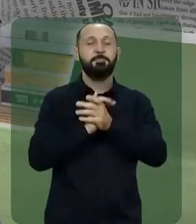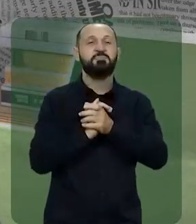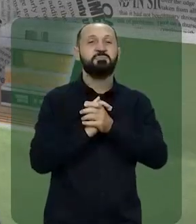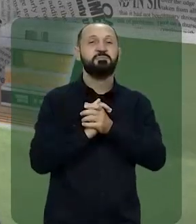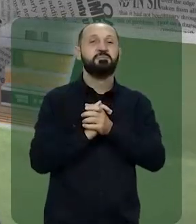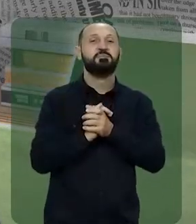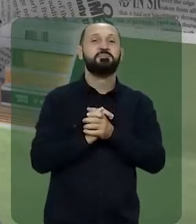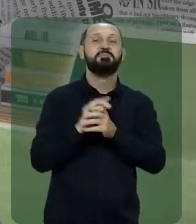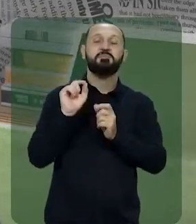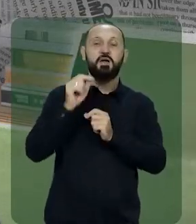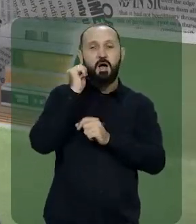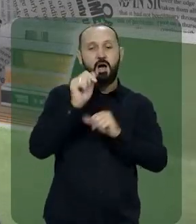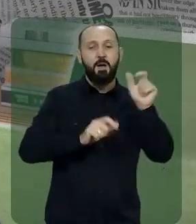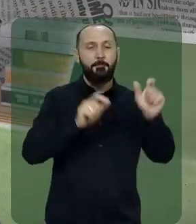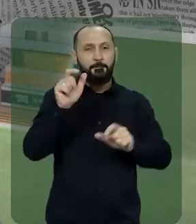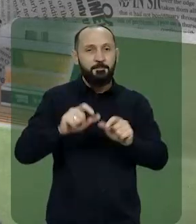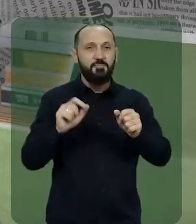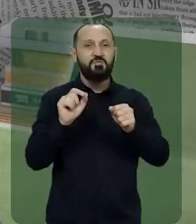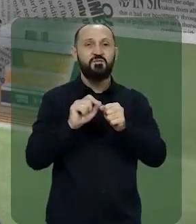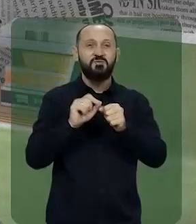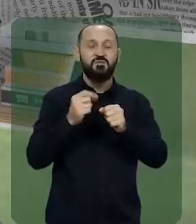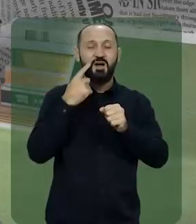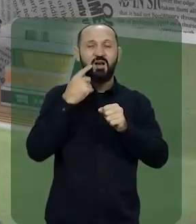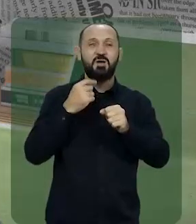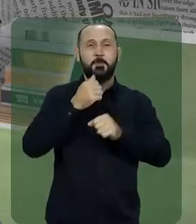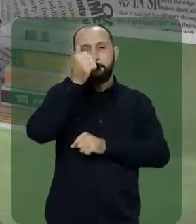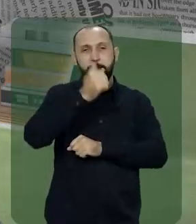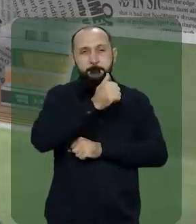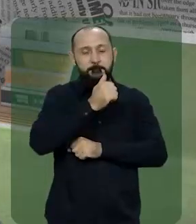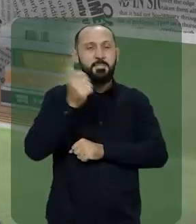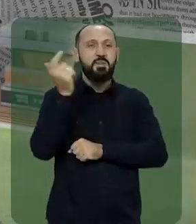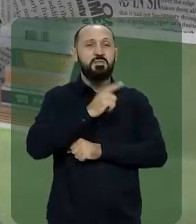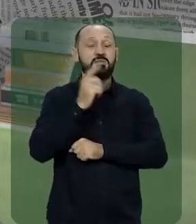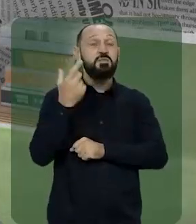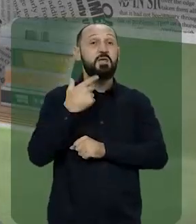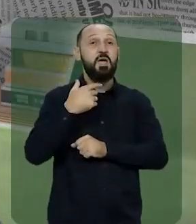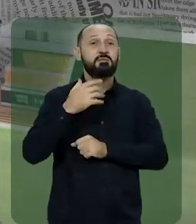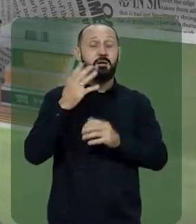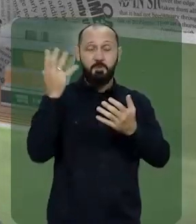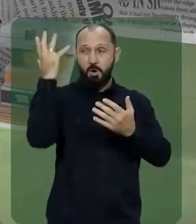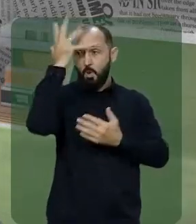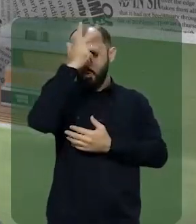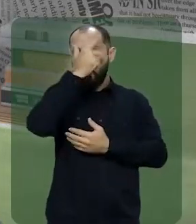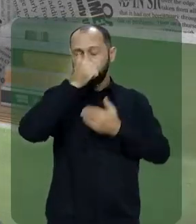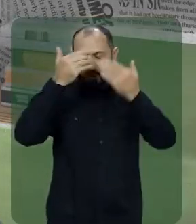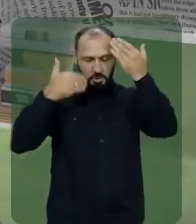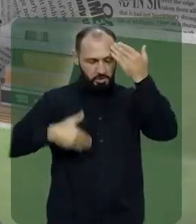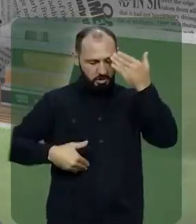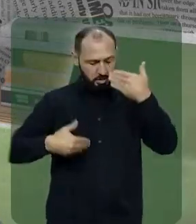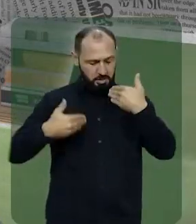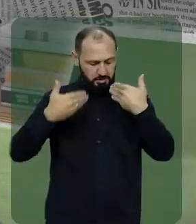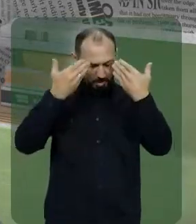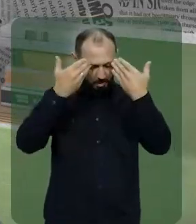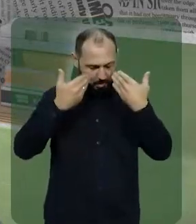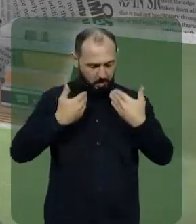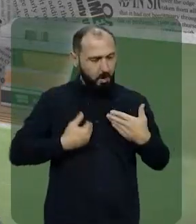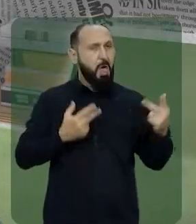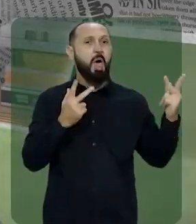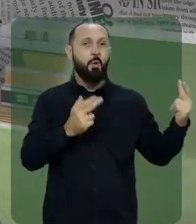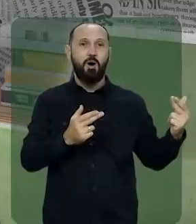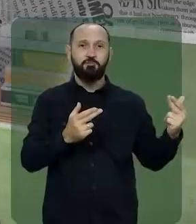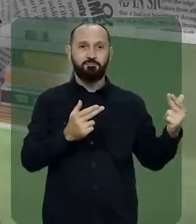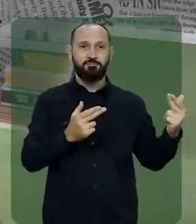Aquele que as mulheres fazem enormes sacrifícios para ter um padrão de beleza, que muitas vezes não é o padrão de